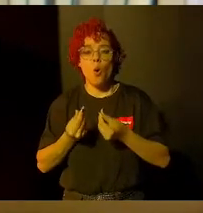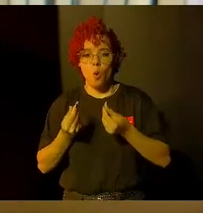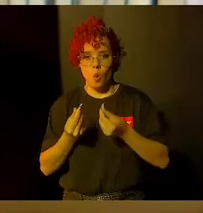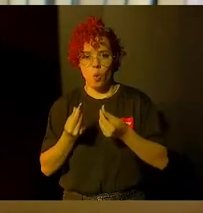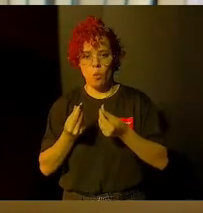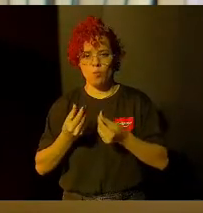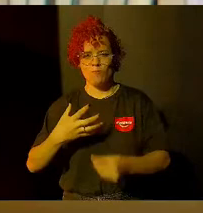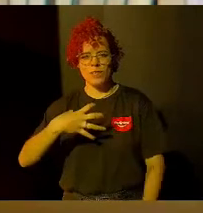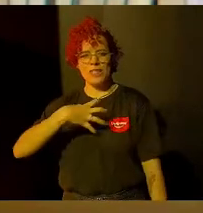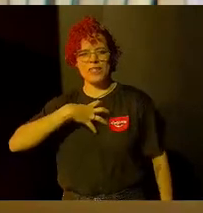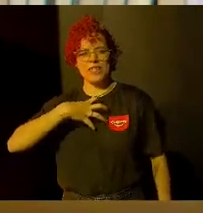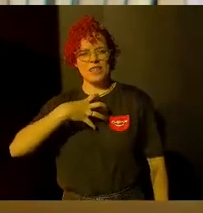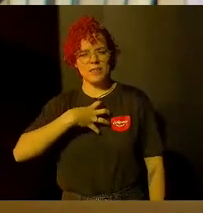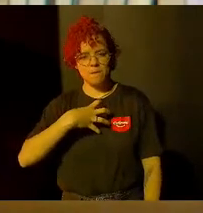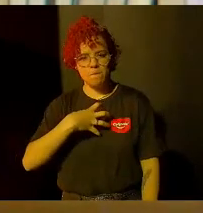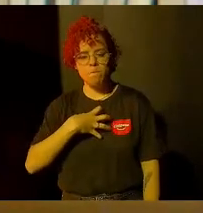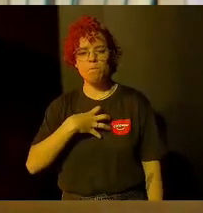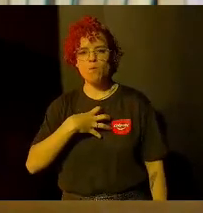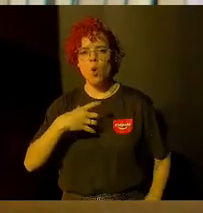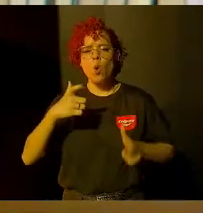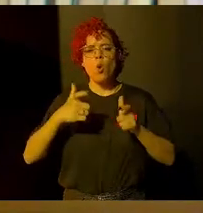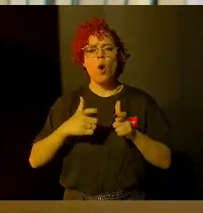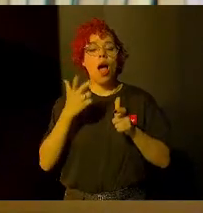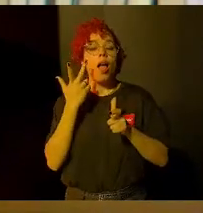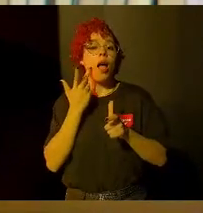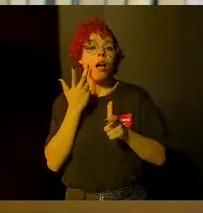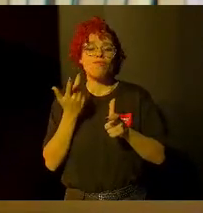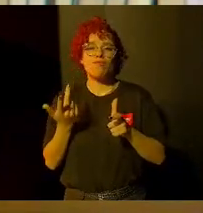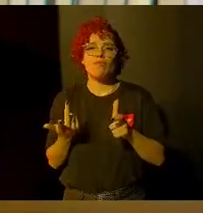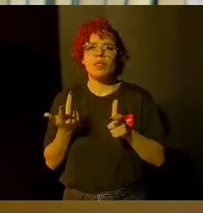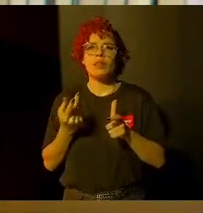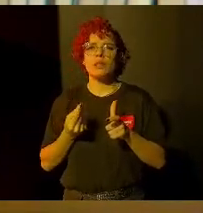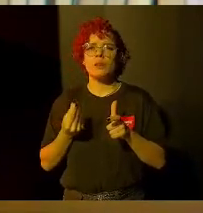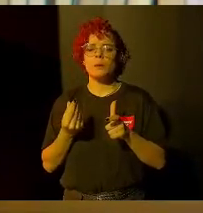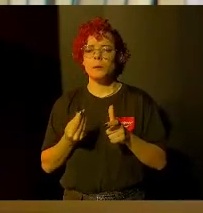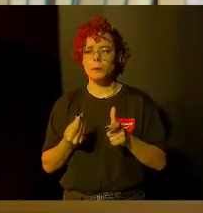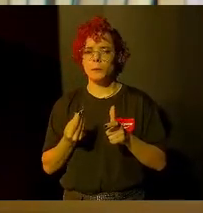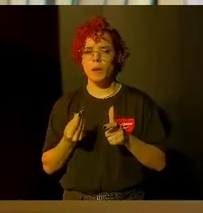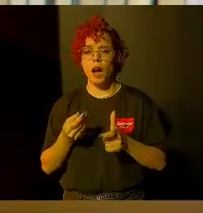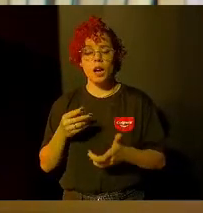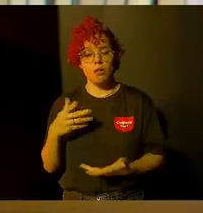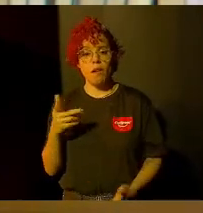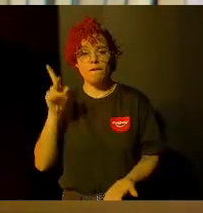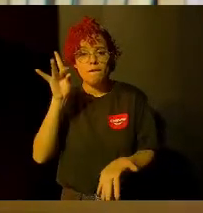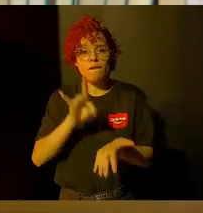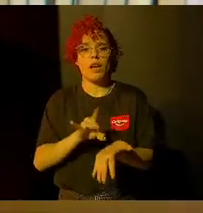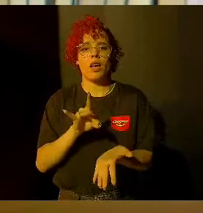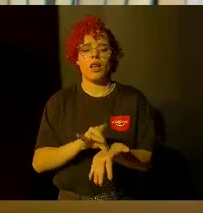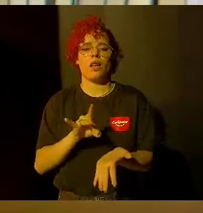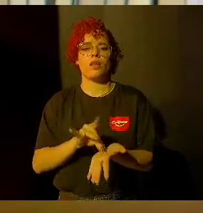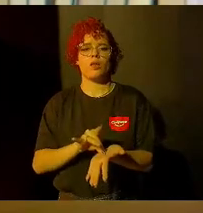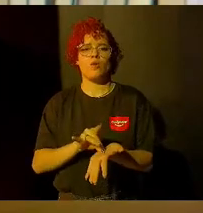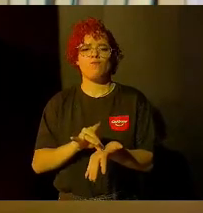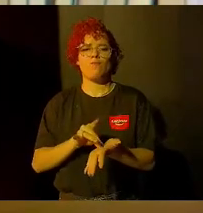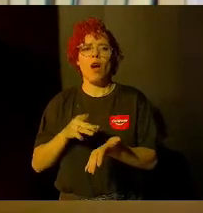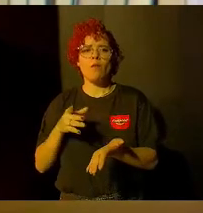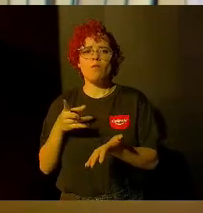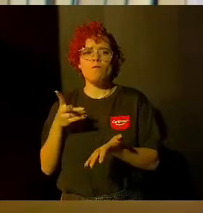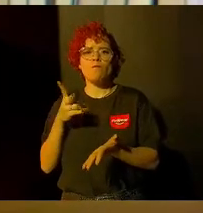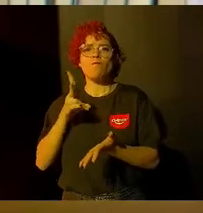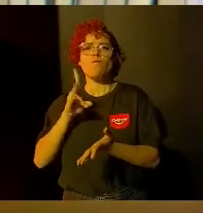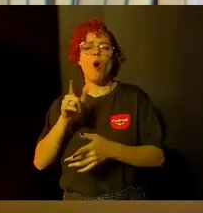num sentimentalismo num lugar comum e realmente assim foi uma travessia